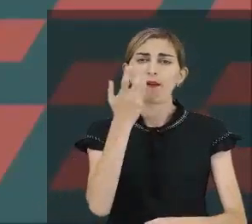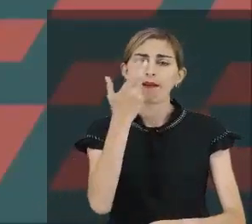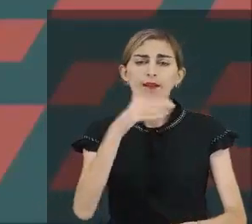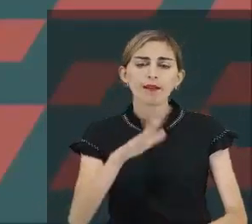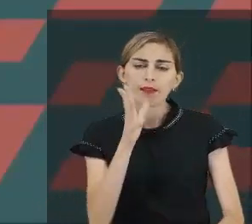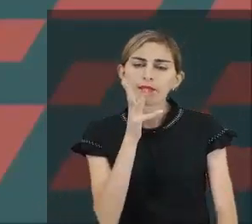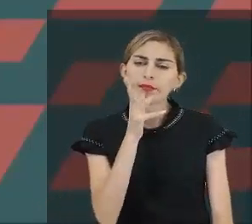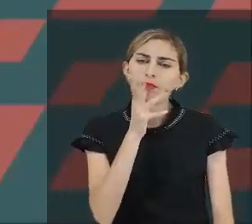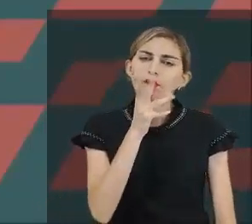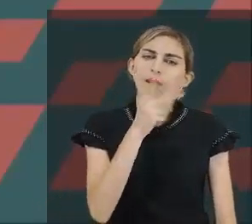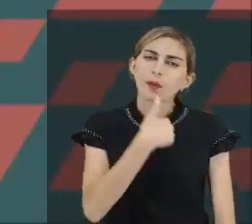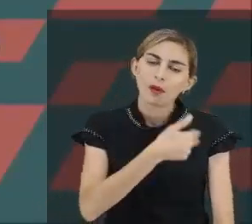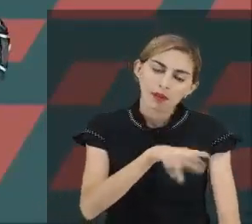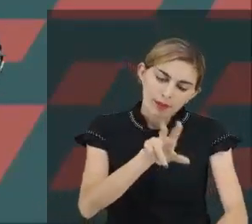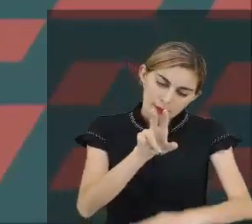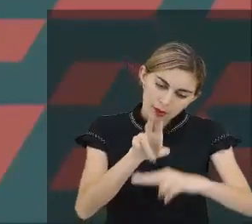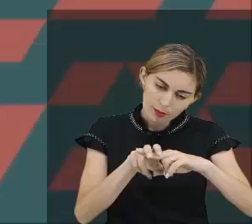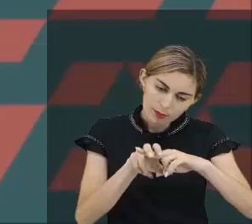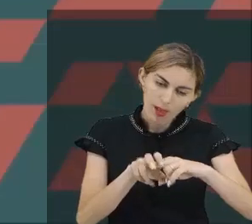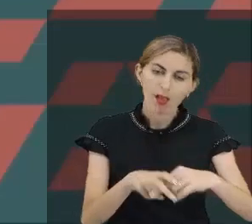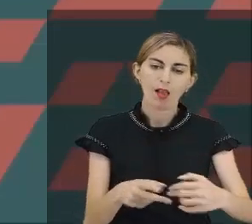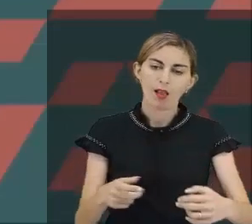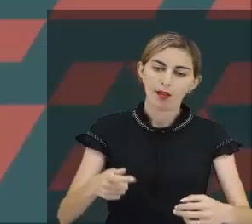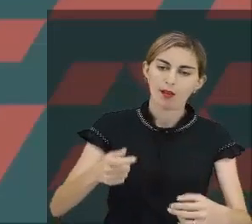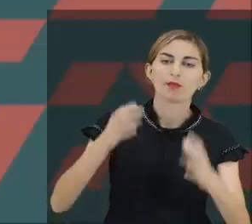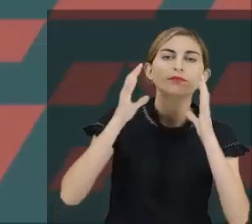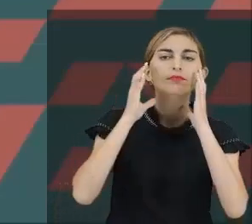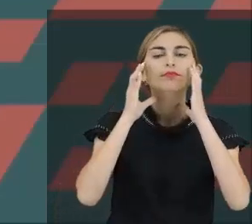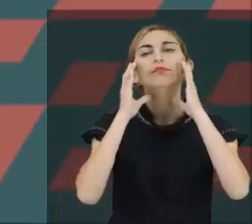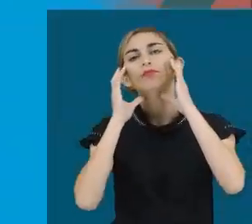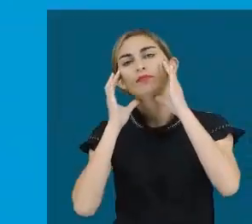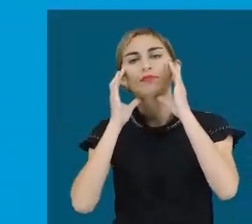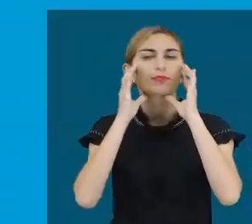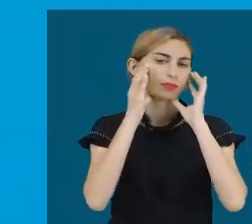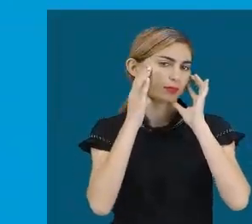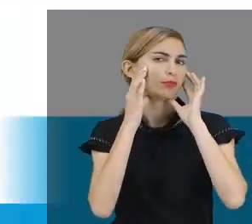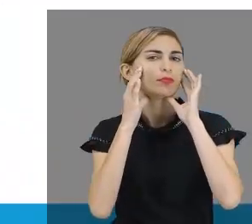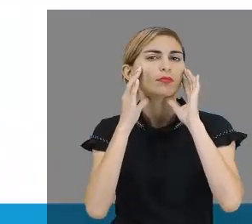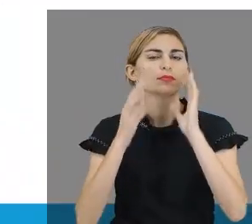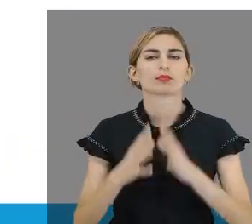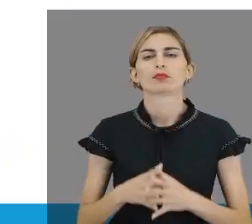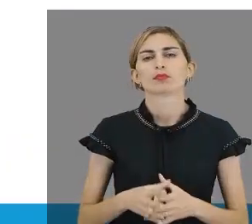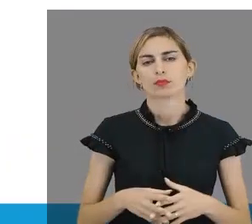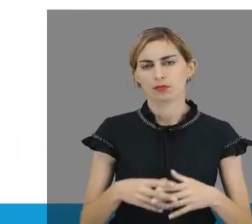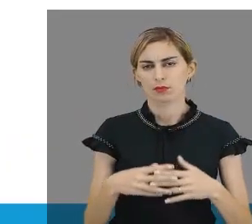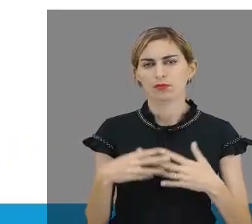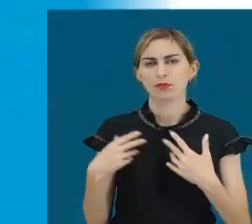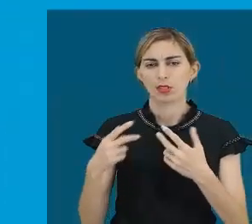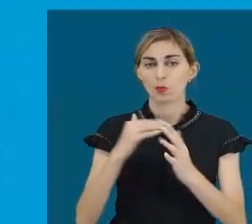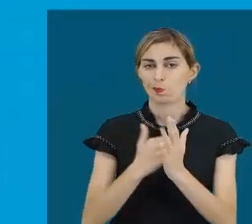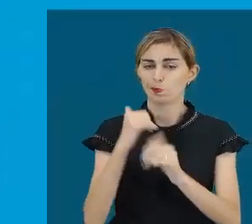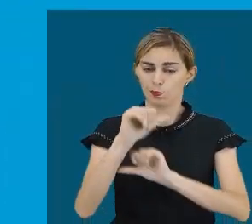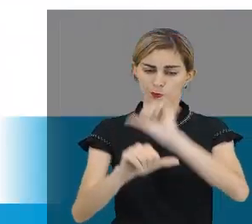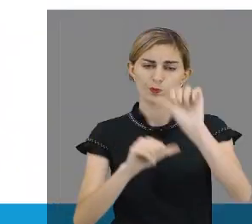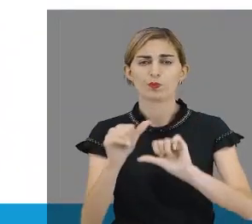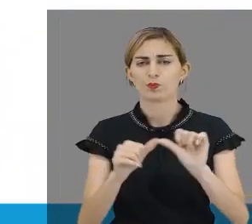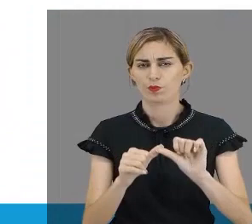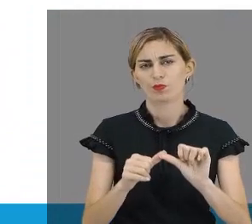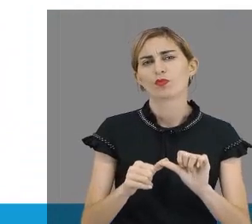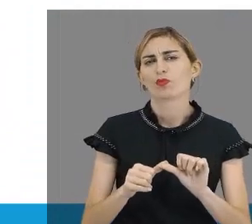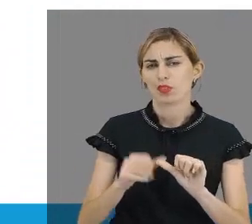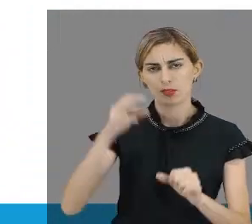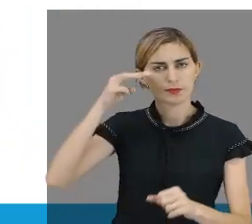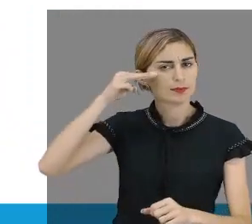criança demore a ter mais um marco de sentar, segurar a cabeça e a hernia umbilical.